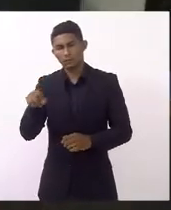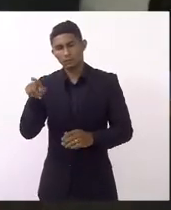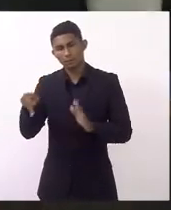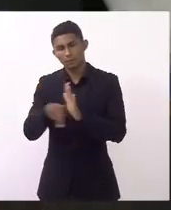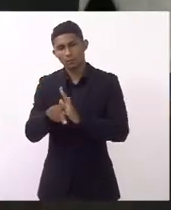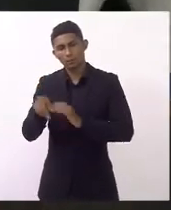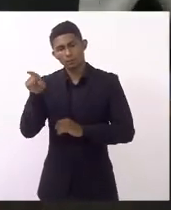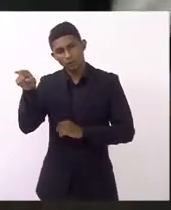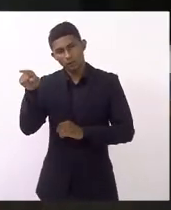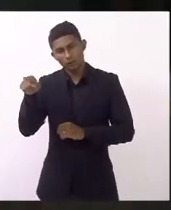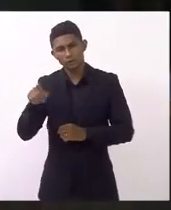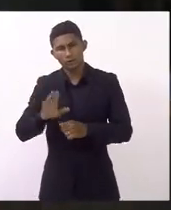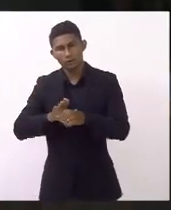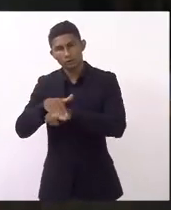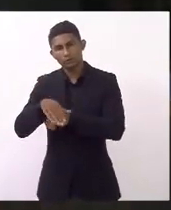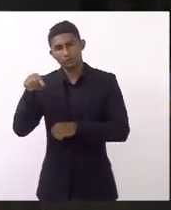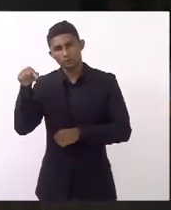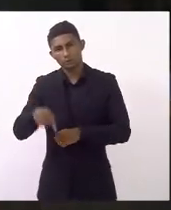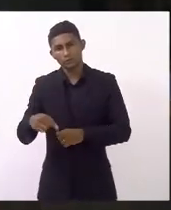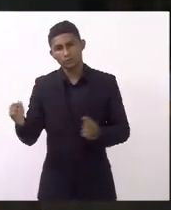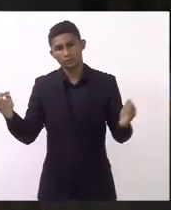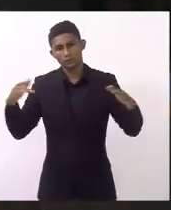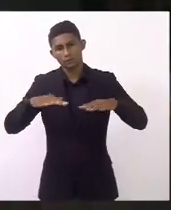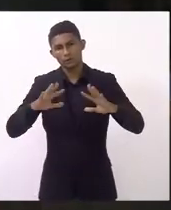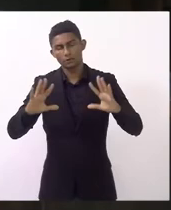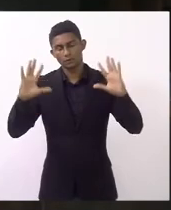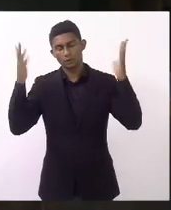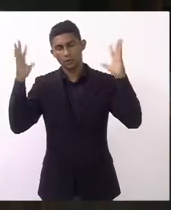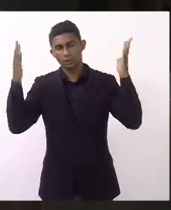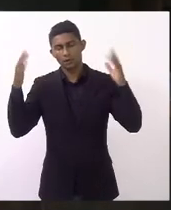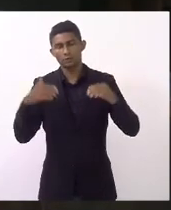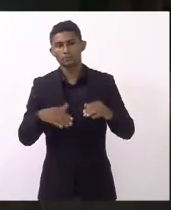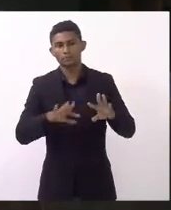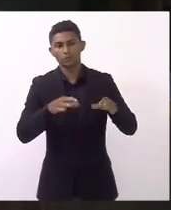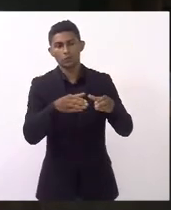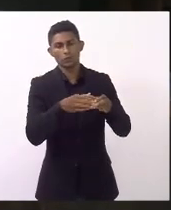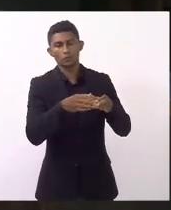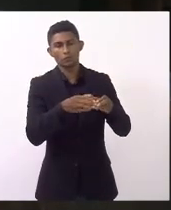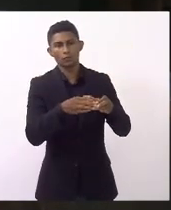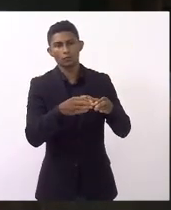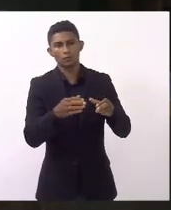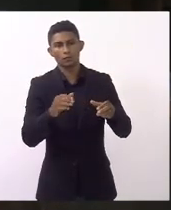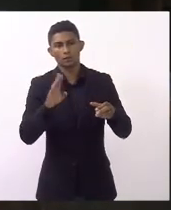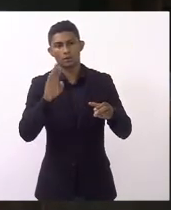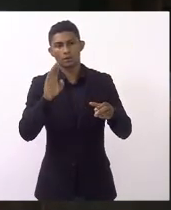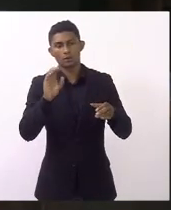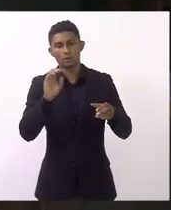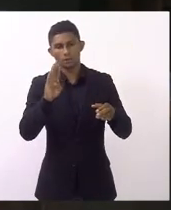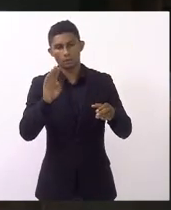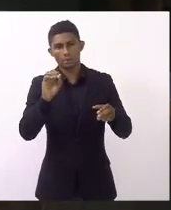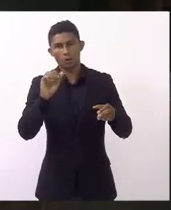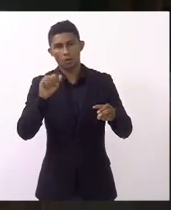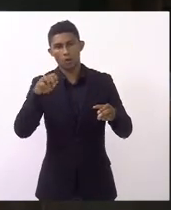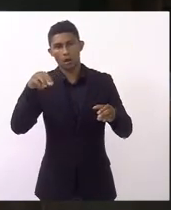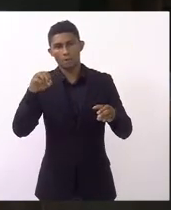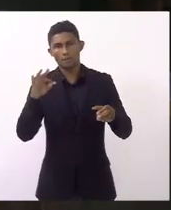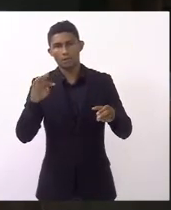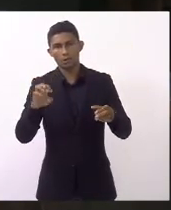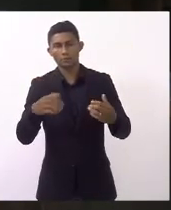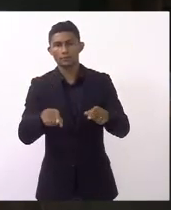essa noite para Celebrar A Irmandade da boa morte de todos aqueles e aquelas